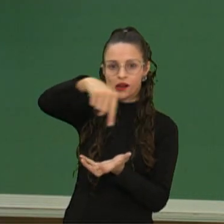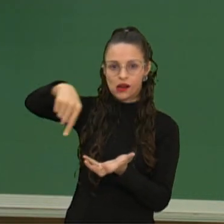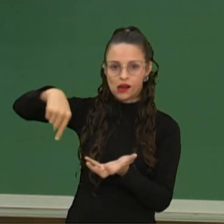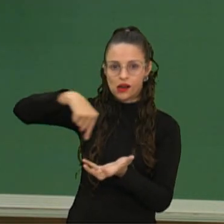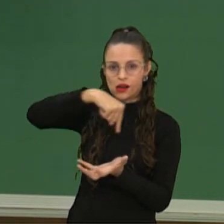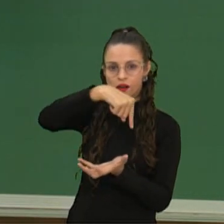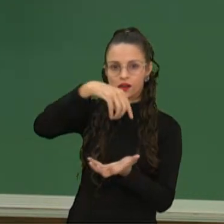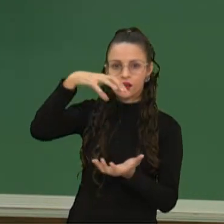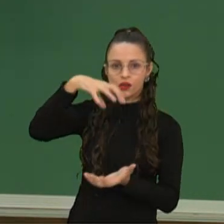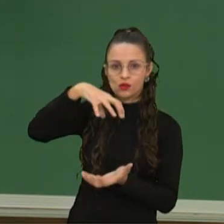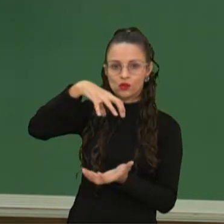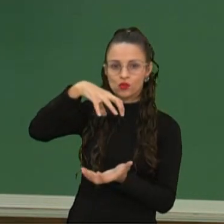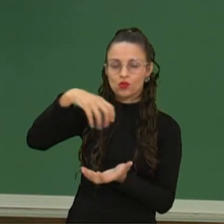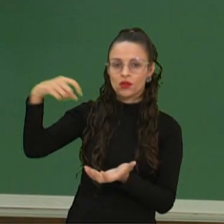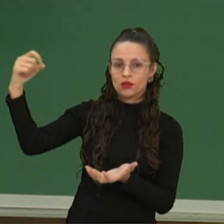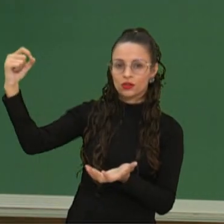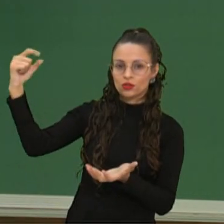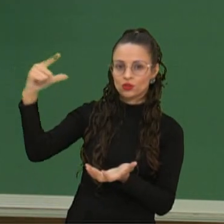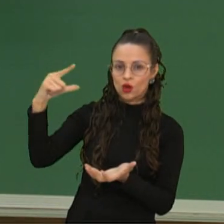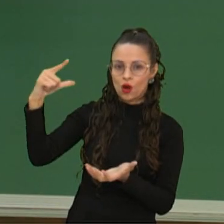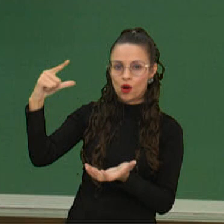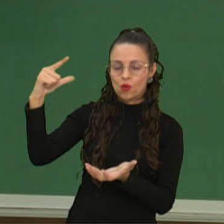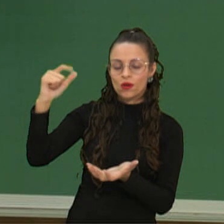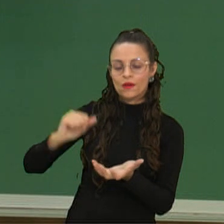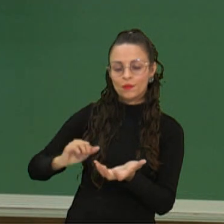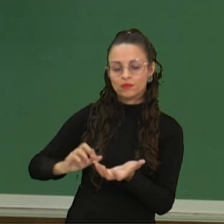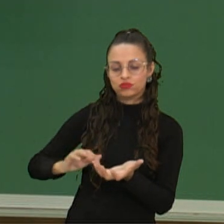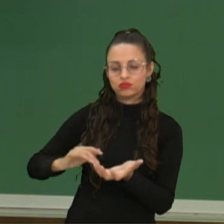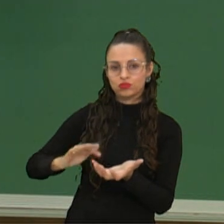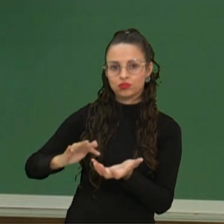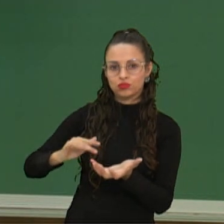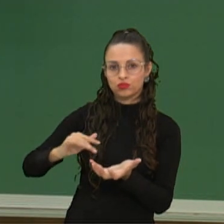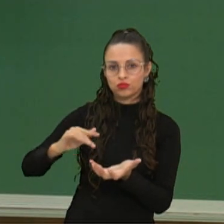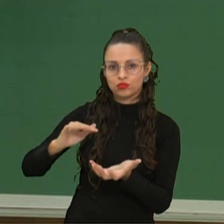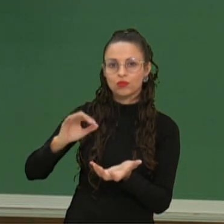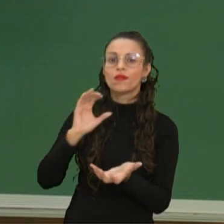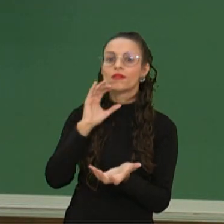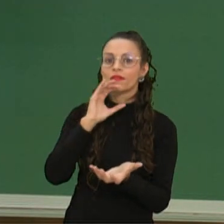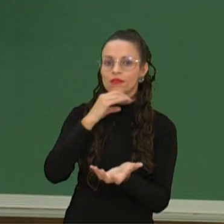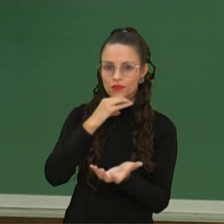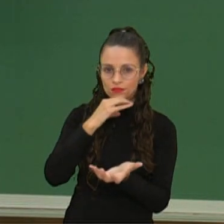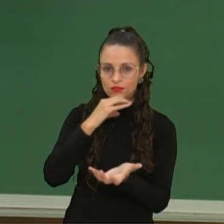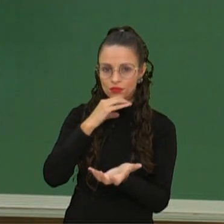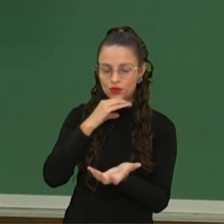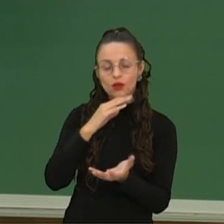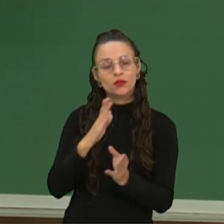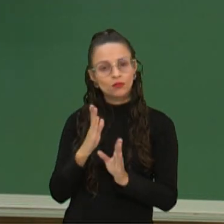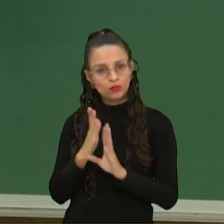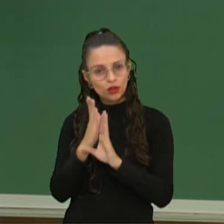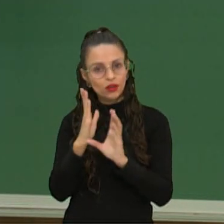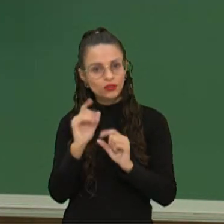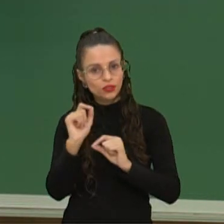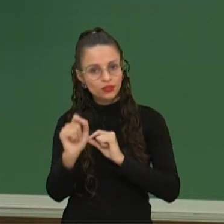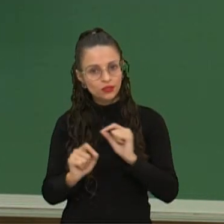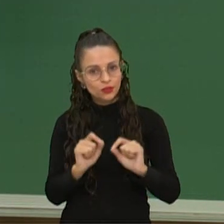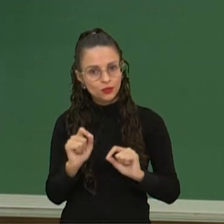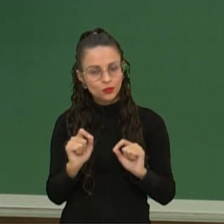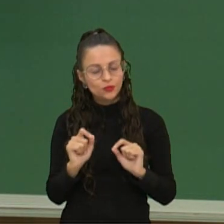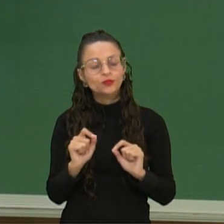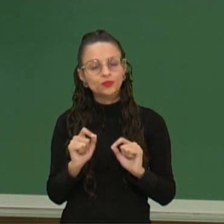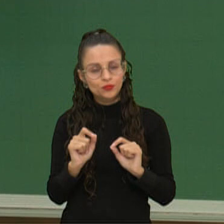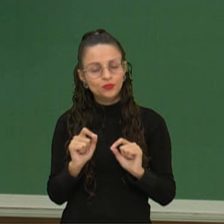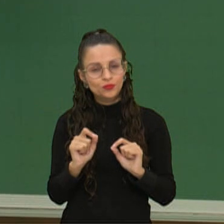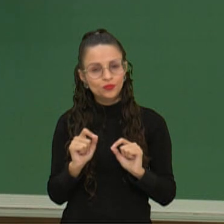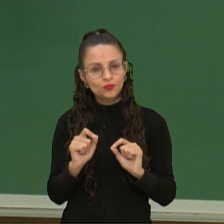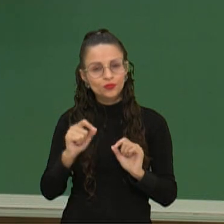que consequentemente acaba aquecendo esse mesmo planeta, tá certo? Justamente por conta